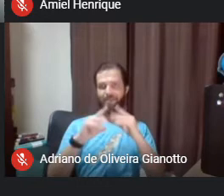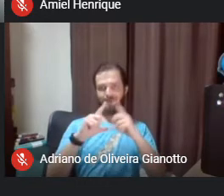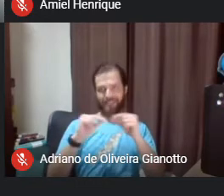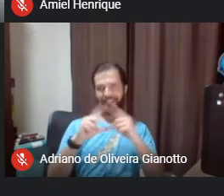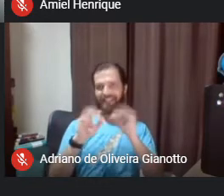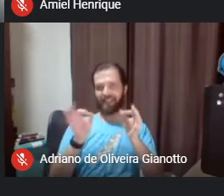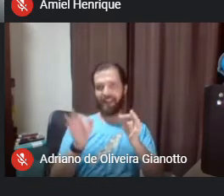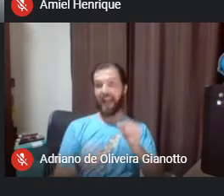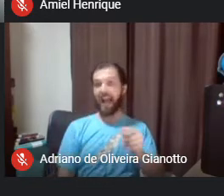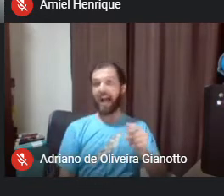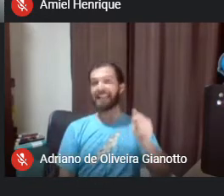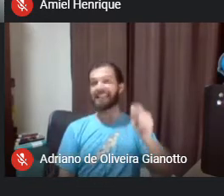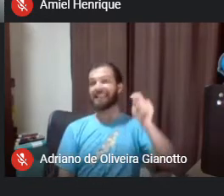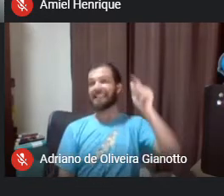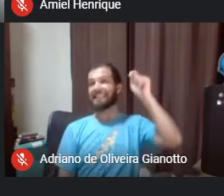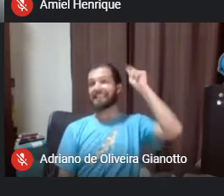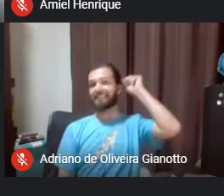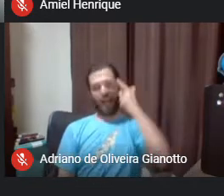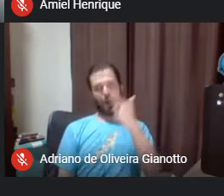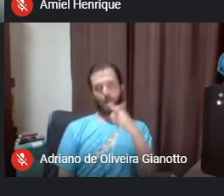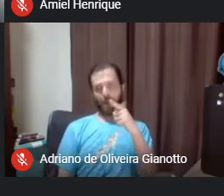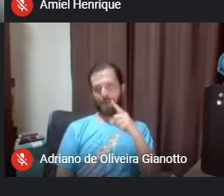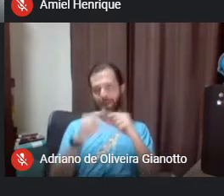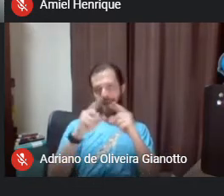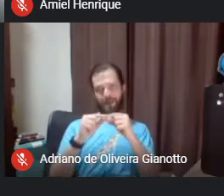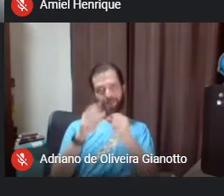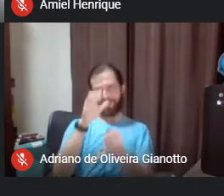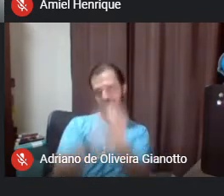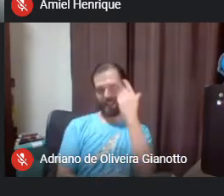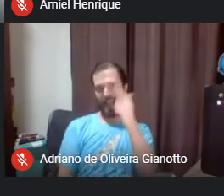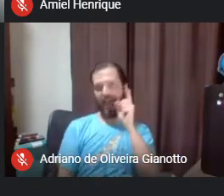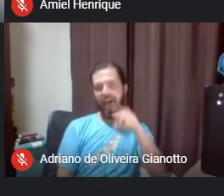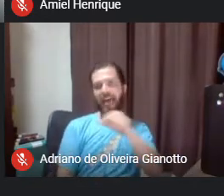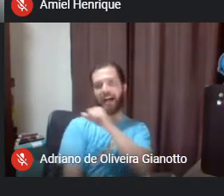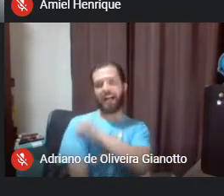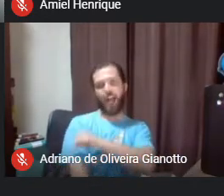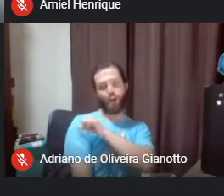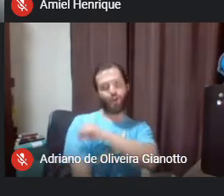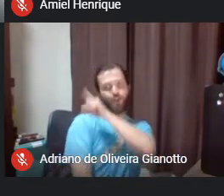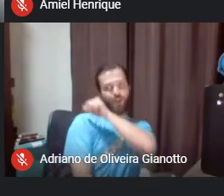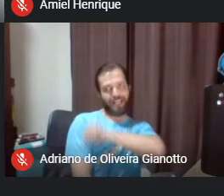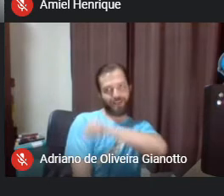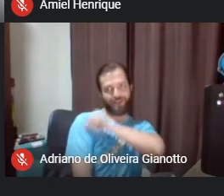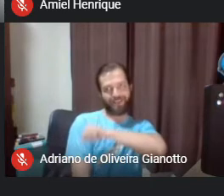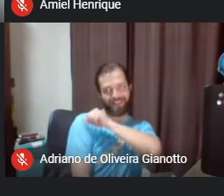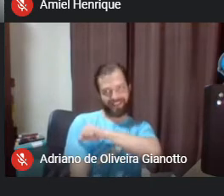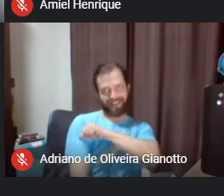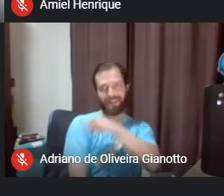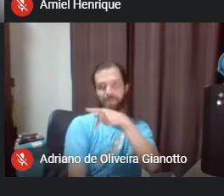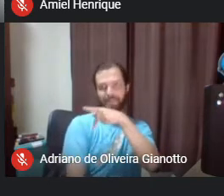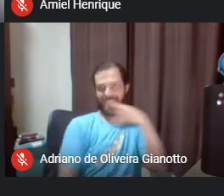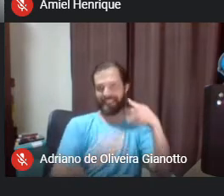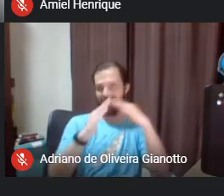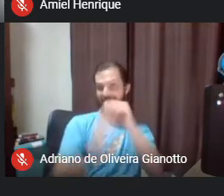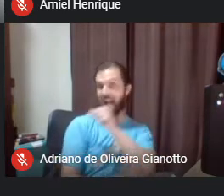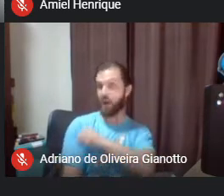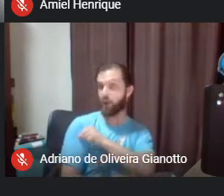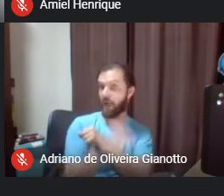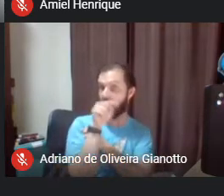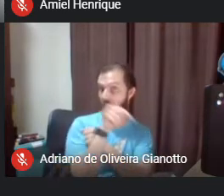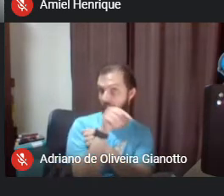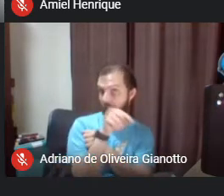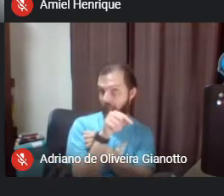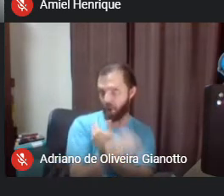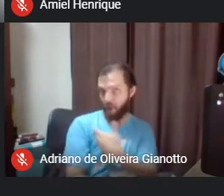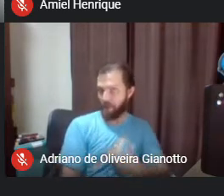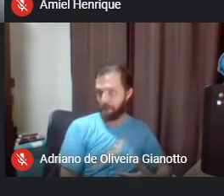a sede do nosso país. Mas lá atrás não era no Rio de Janeiro.